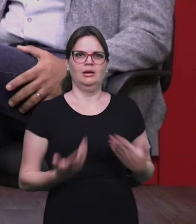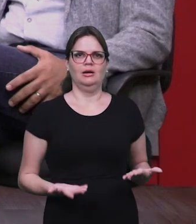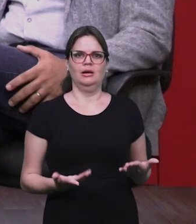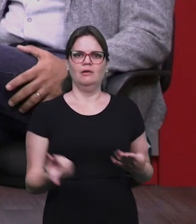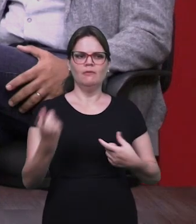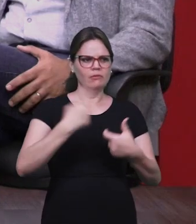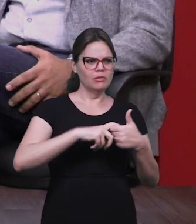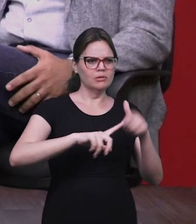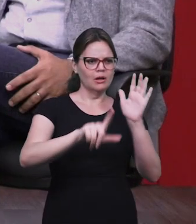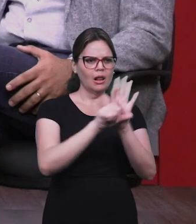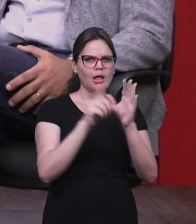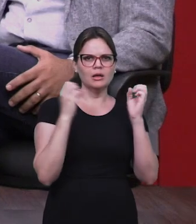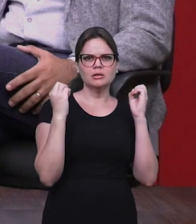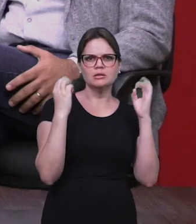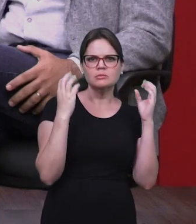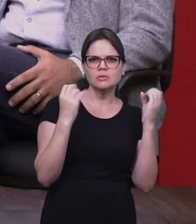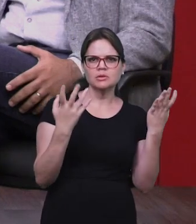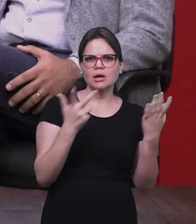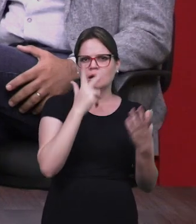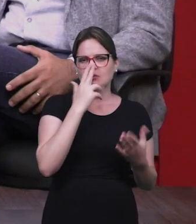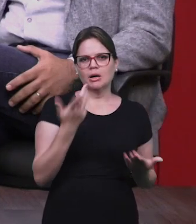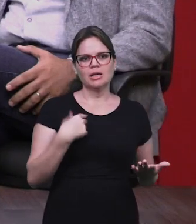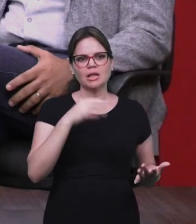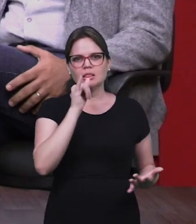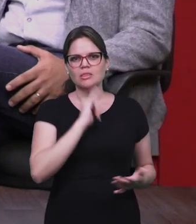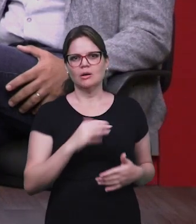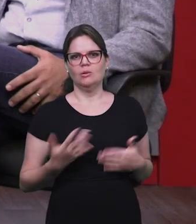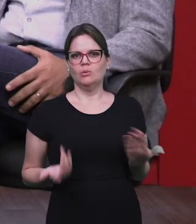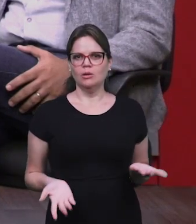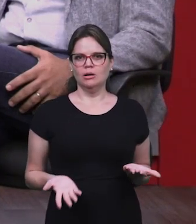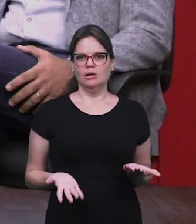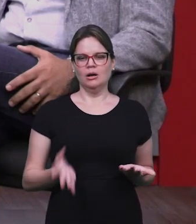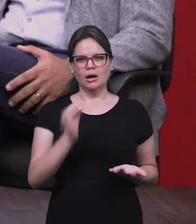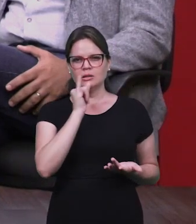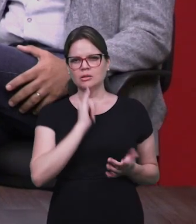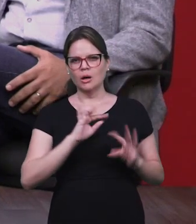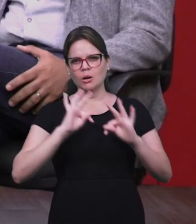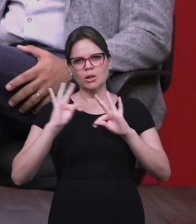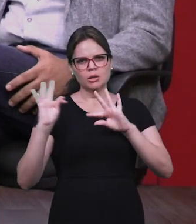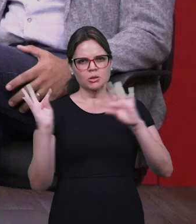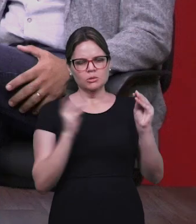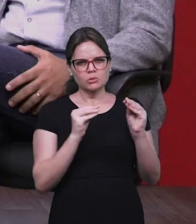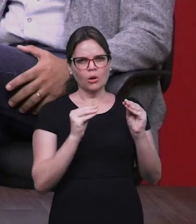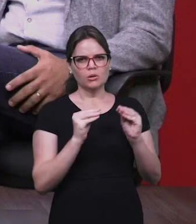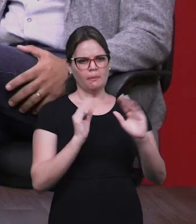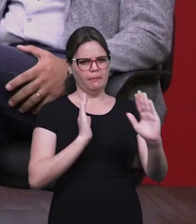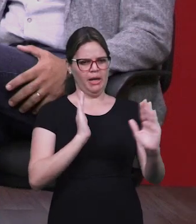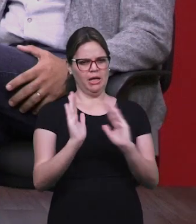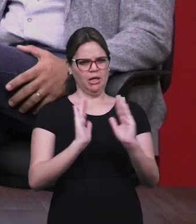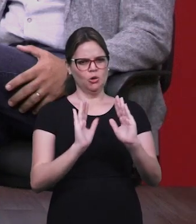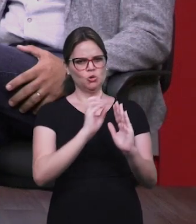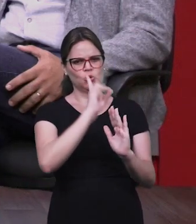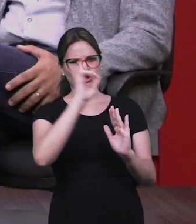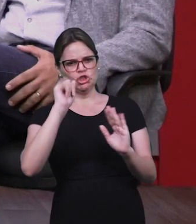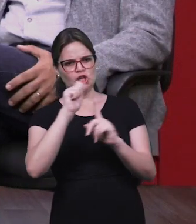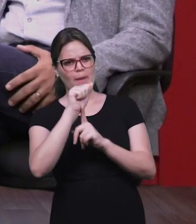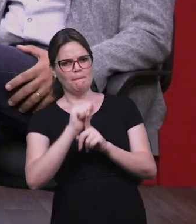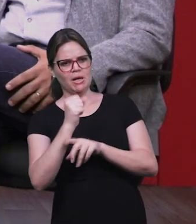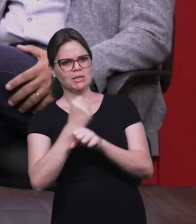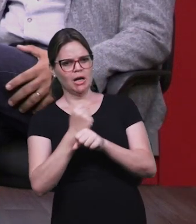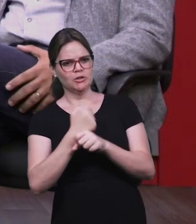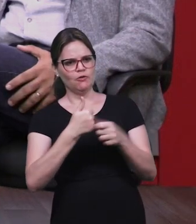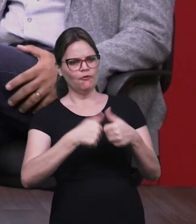todo um passado e ele assim, será que foi em vão tudo aquilo que foi falado, todo aquele trabalho,